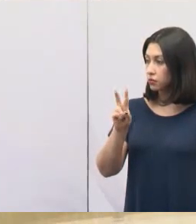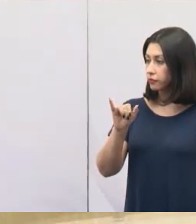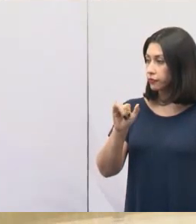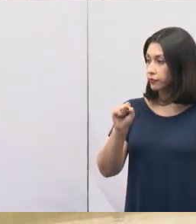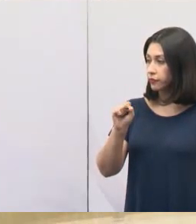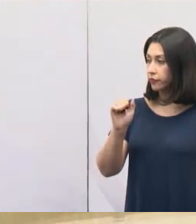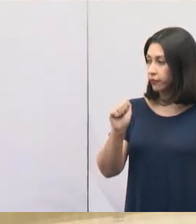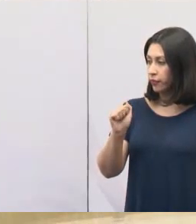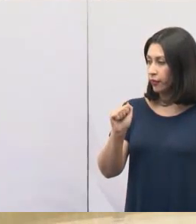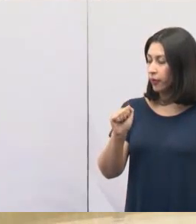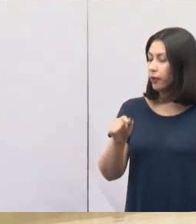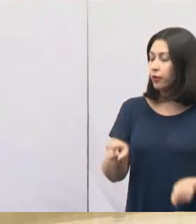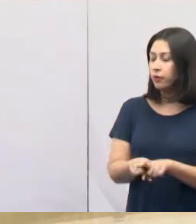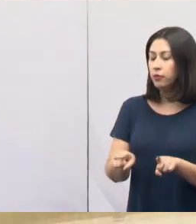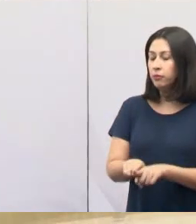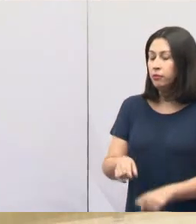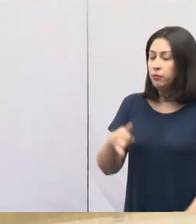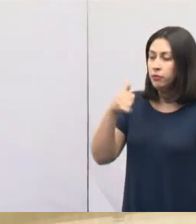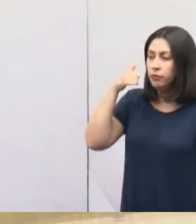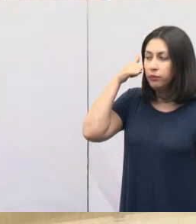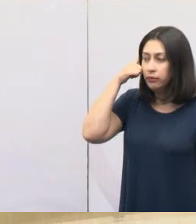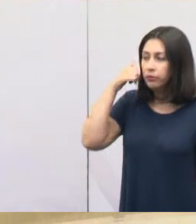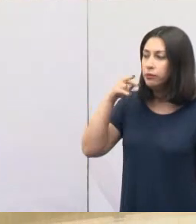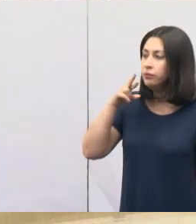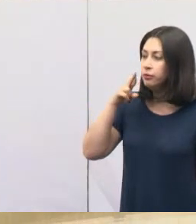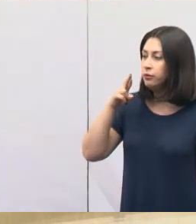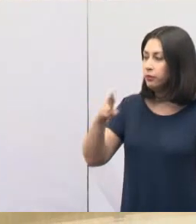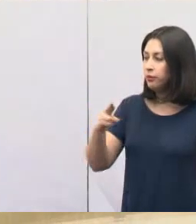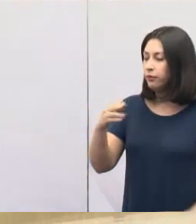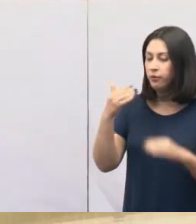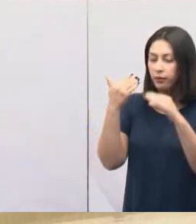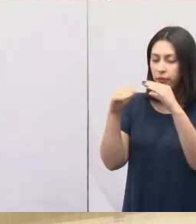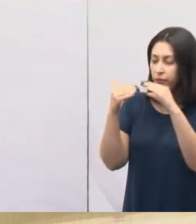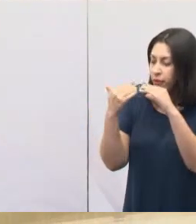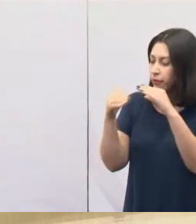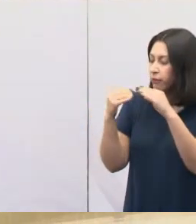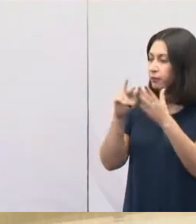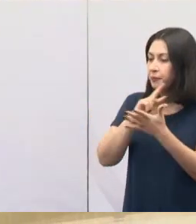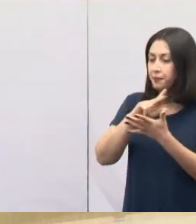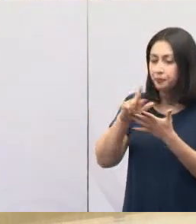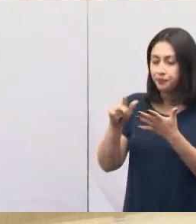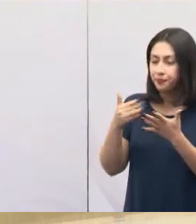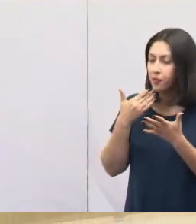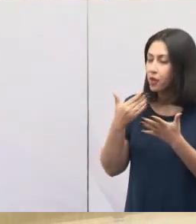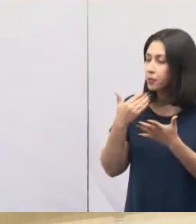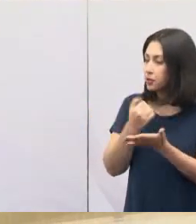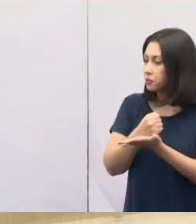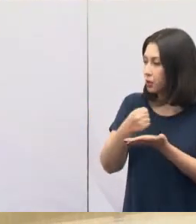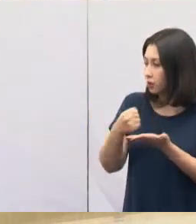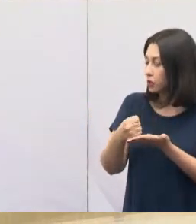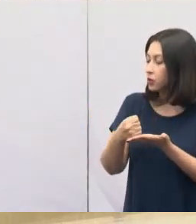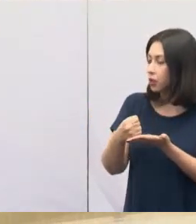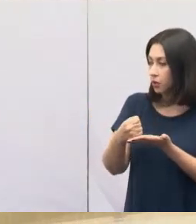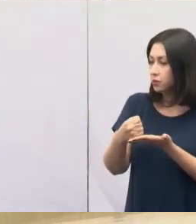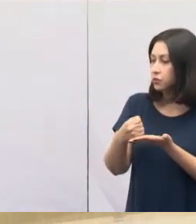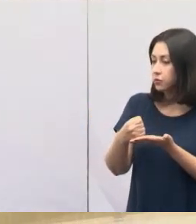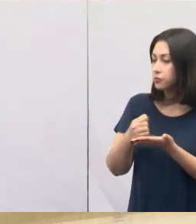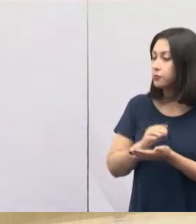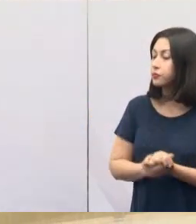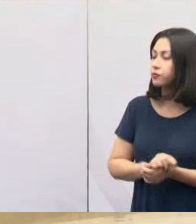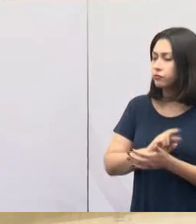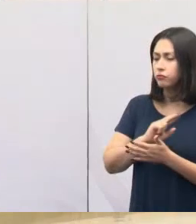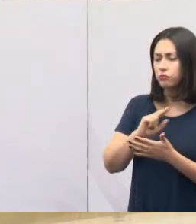tanto presenciais, telefônicos de respostas aos e-mails e solicitações protocoladas, atende bem, ouvidoria, dentre